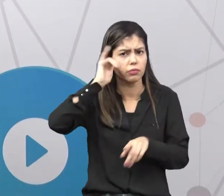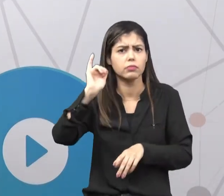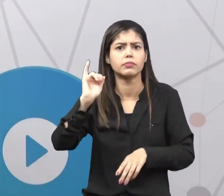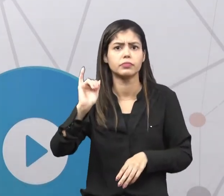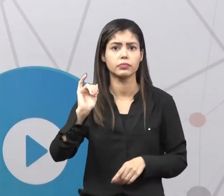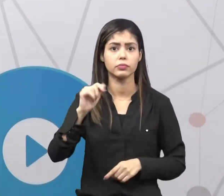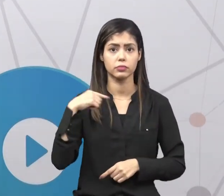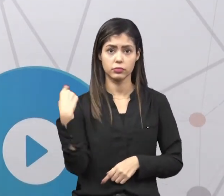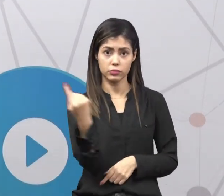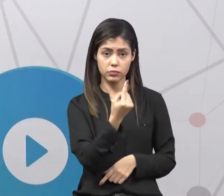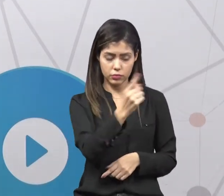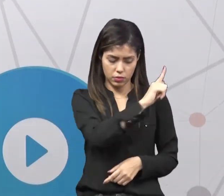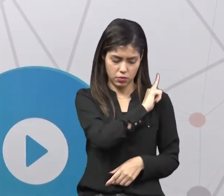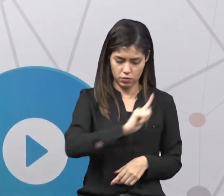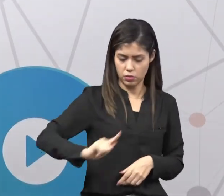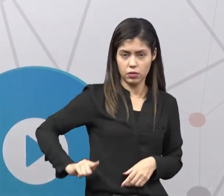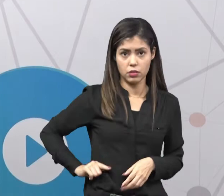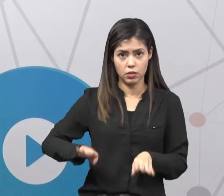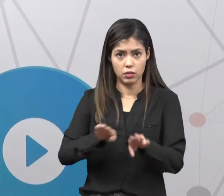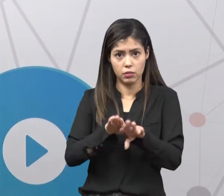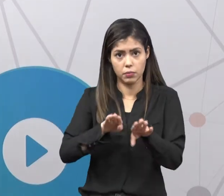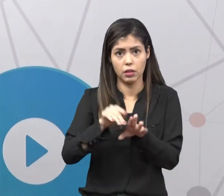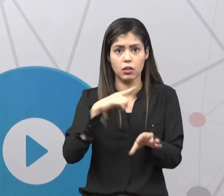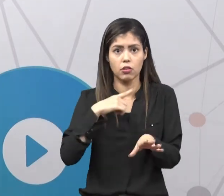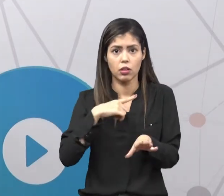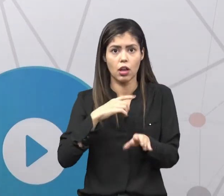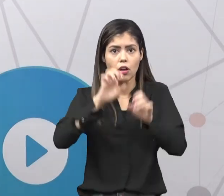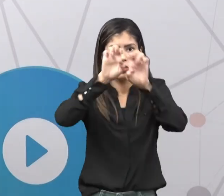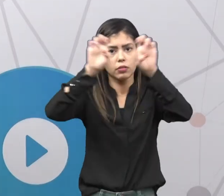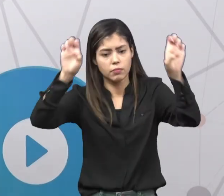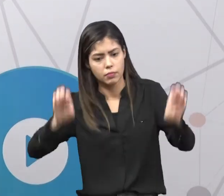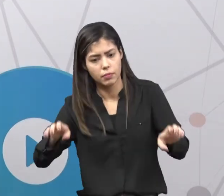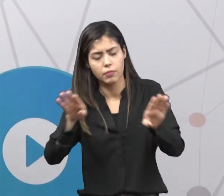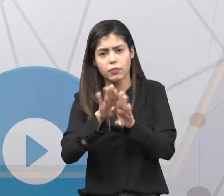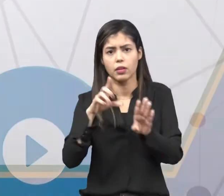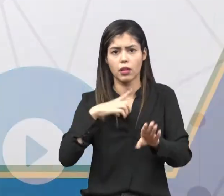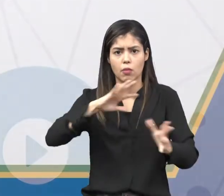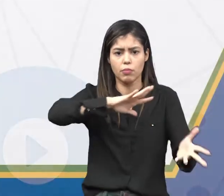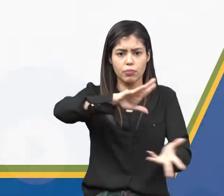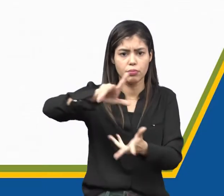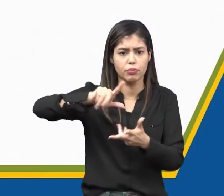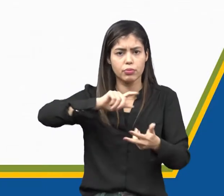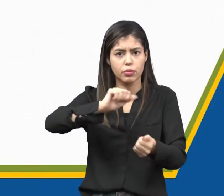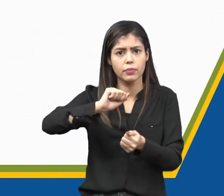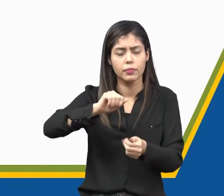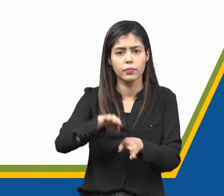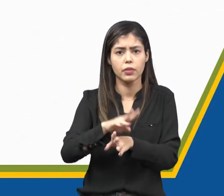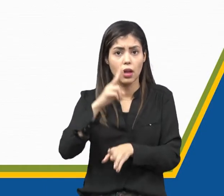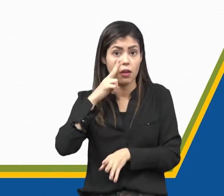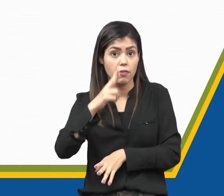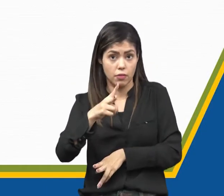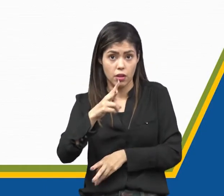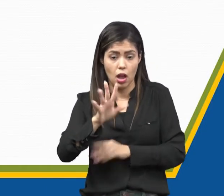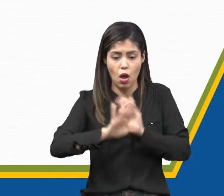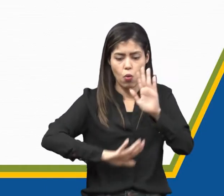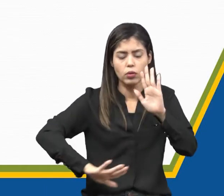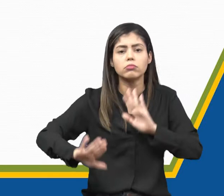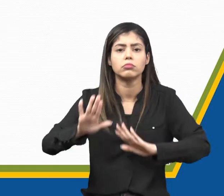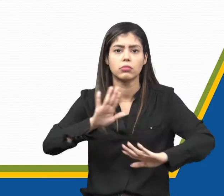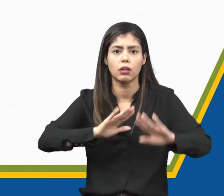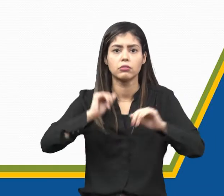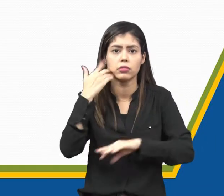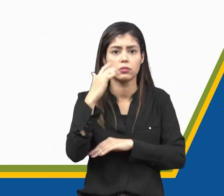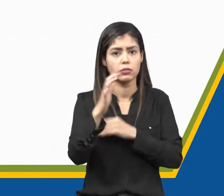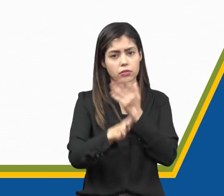esses programas governamentais e de empresas que existem no mundo, por exemplo, ele visa ações de conservação